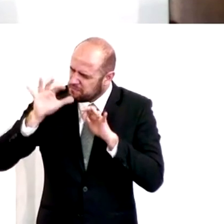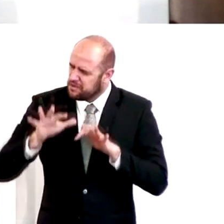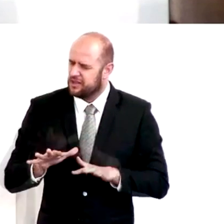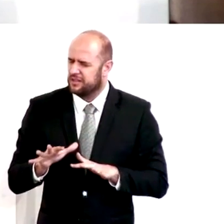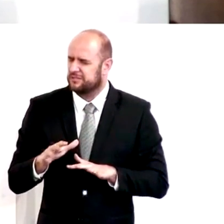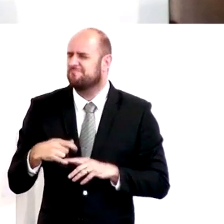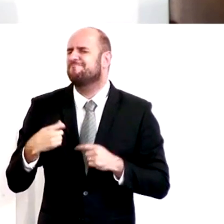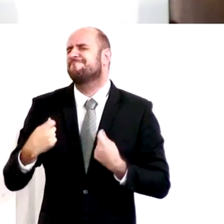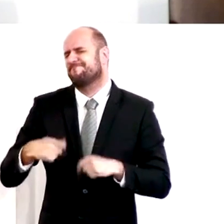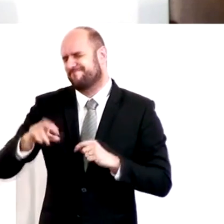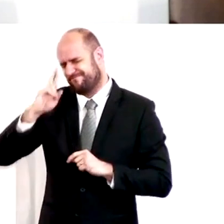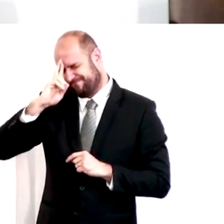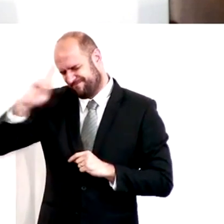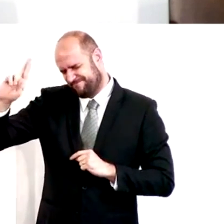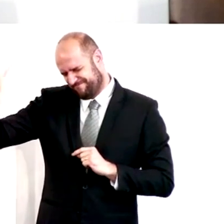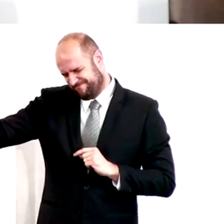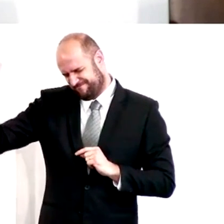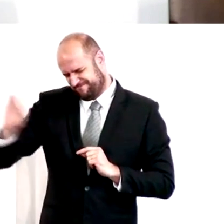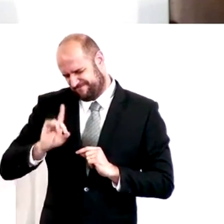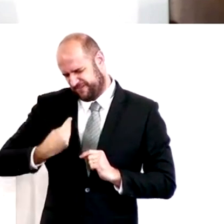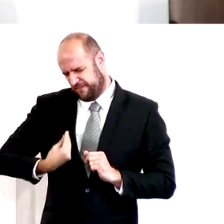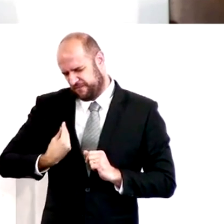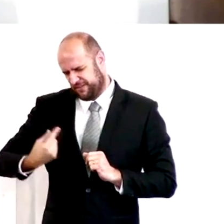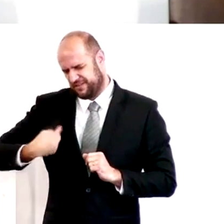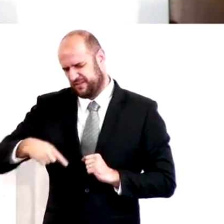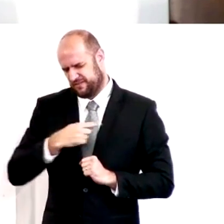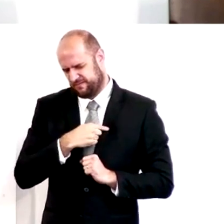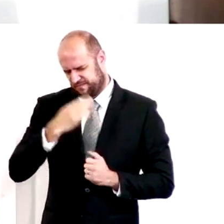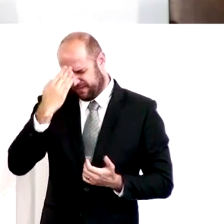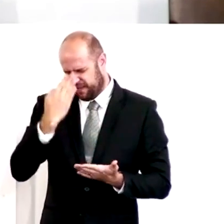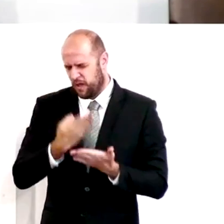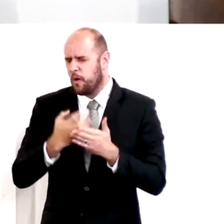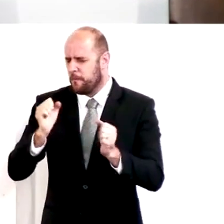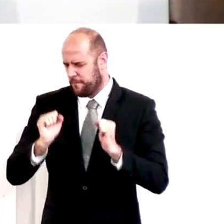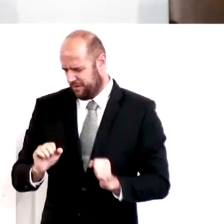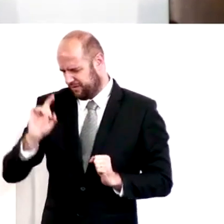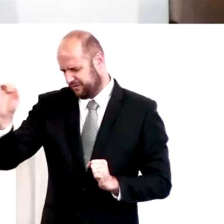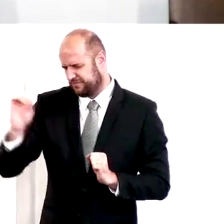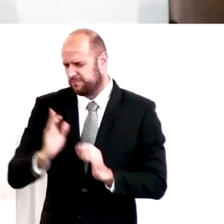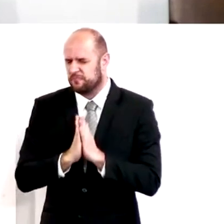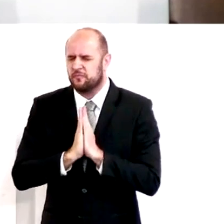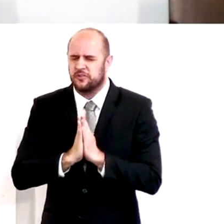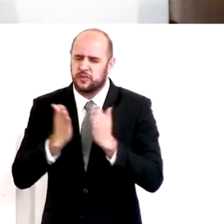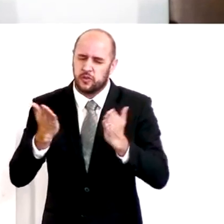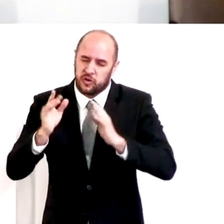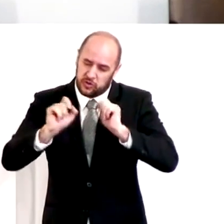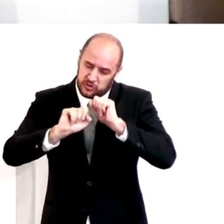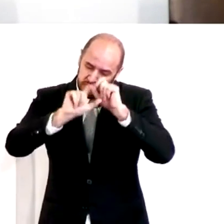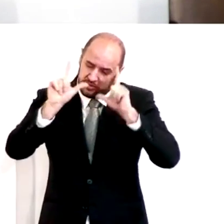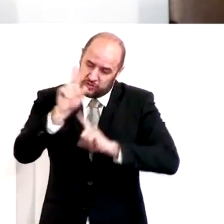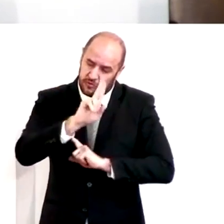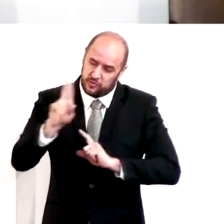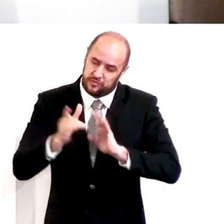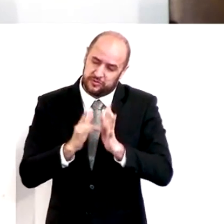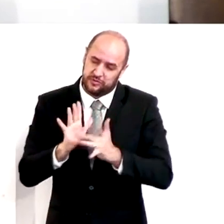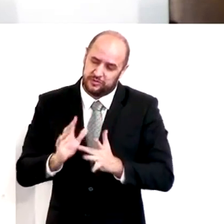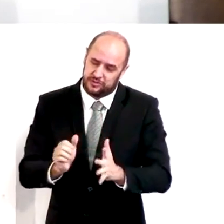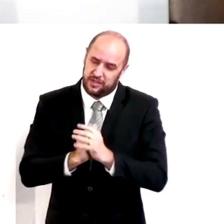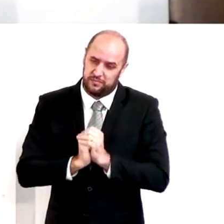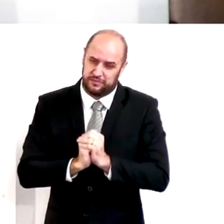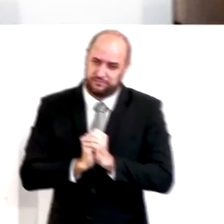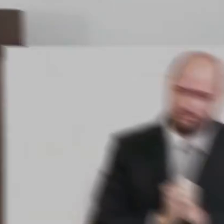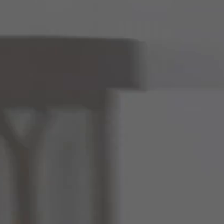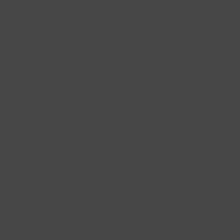da Tua ajuda, Senhor. Mas também nós confiamos no Seu poder. Essa é a nossa oração nessa manhã, em nome de Jesus.